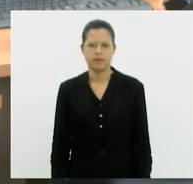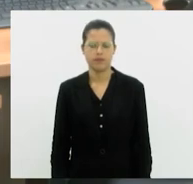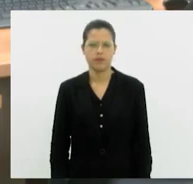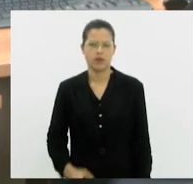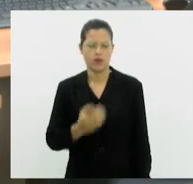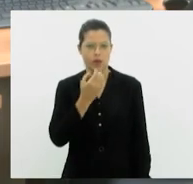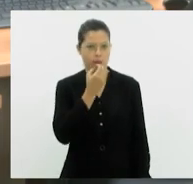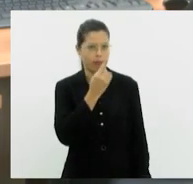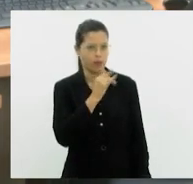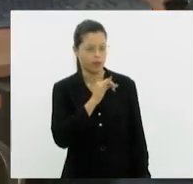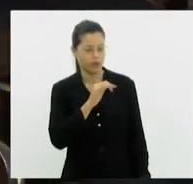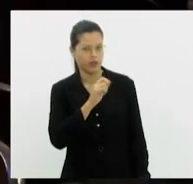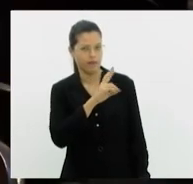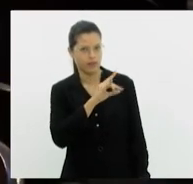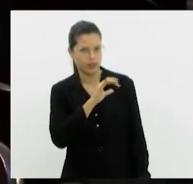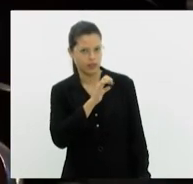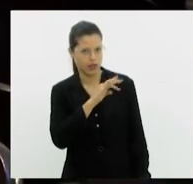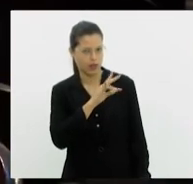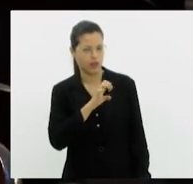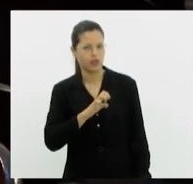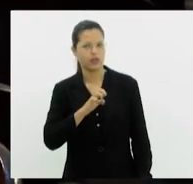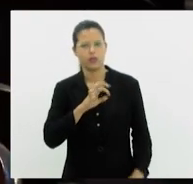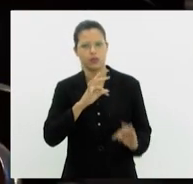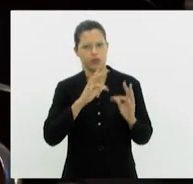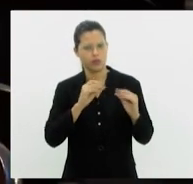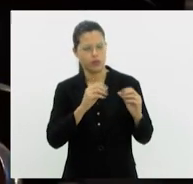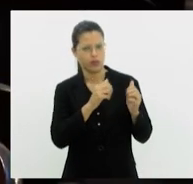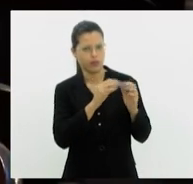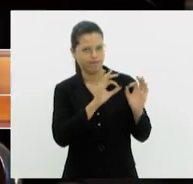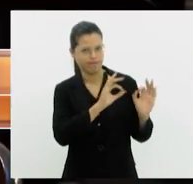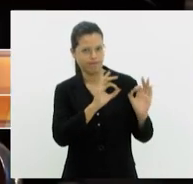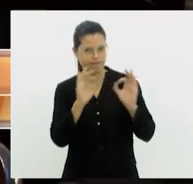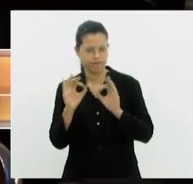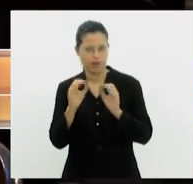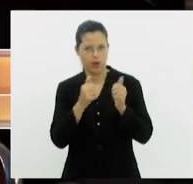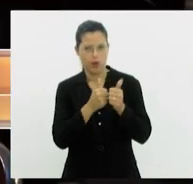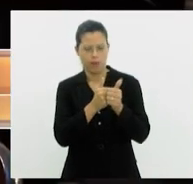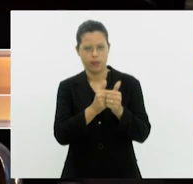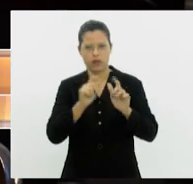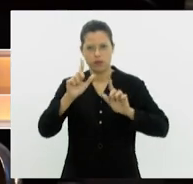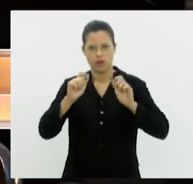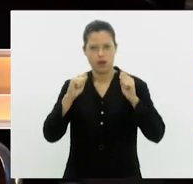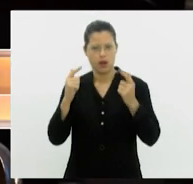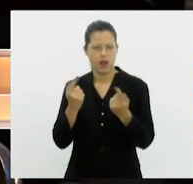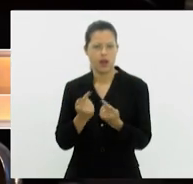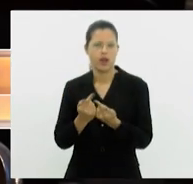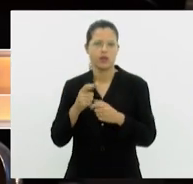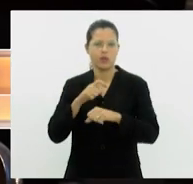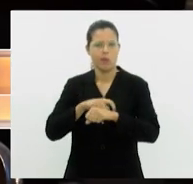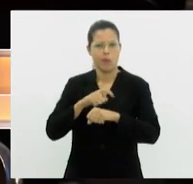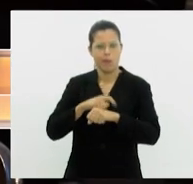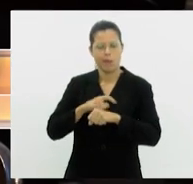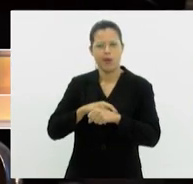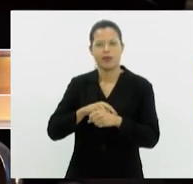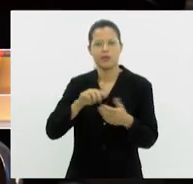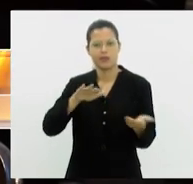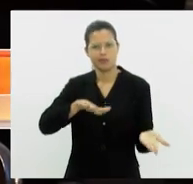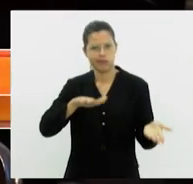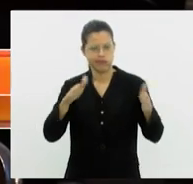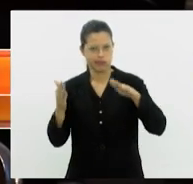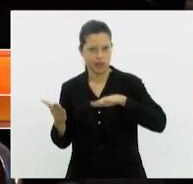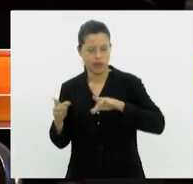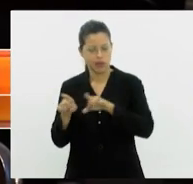Bom dia, Vicente. Bom dia a todos que acompanham a TV Alerj. Um momento de despedida, mas também um momento de relembrar